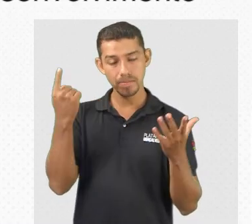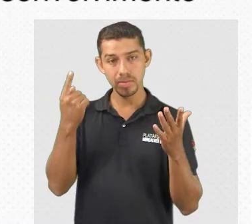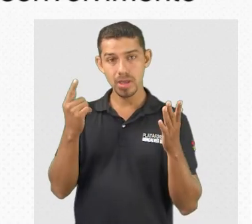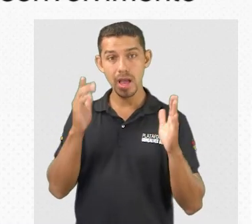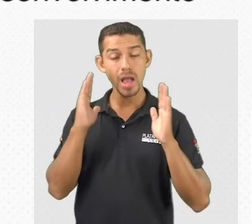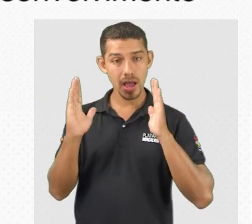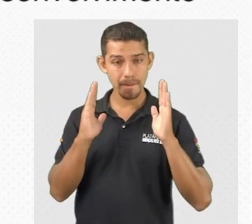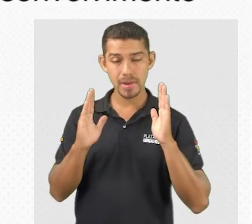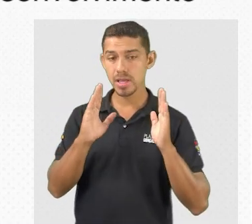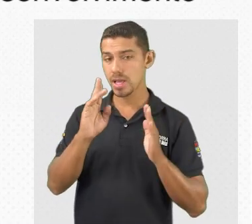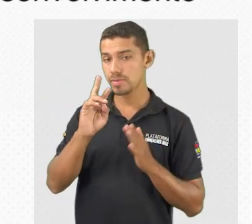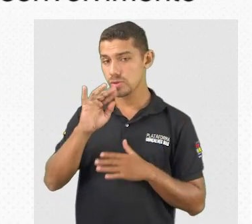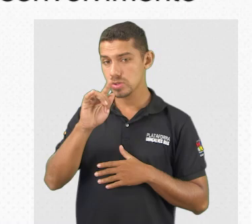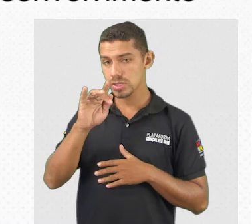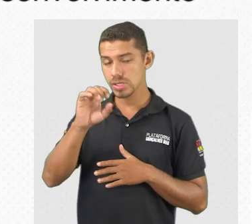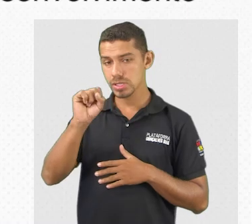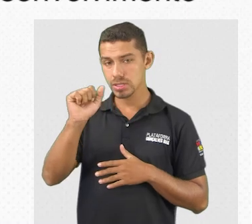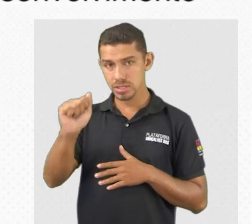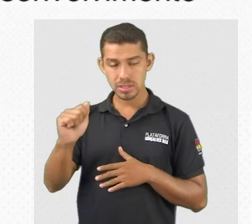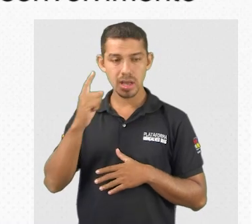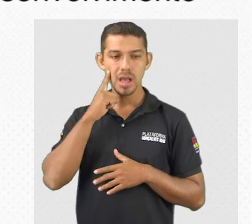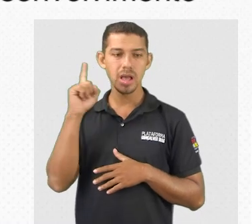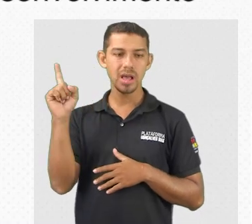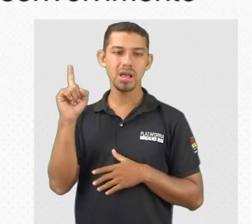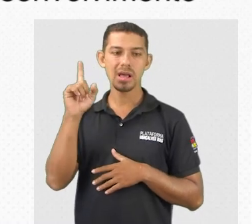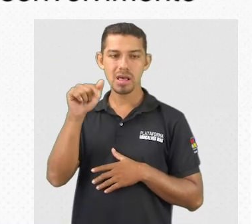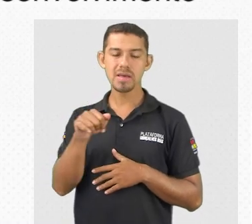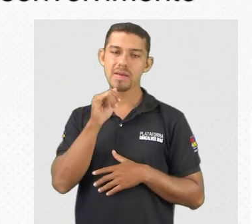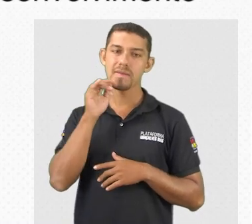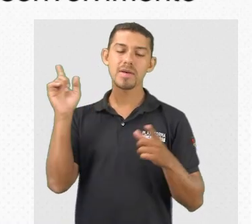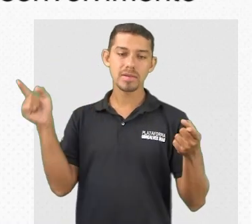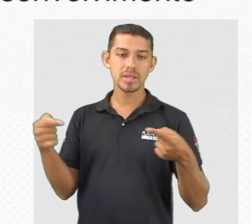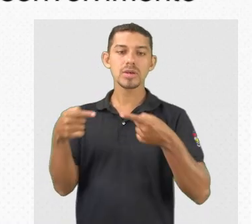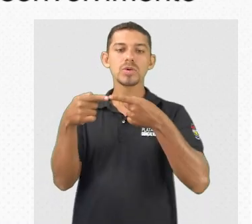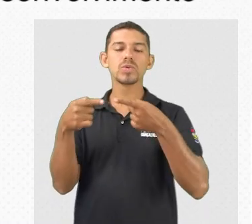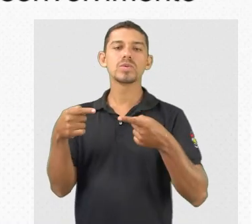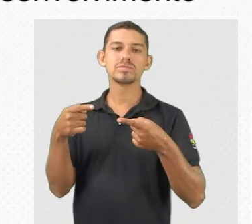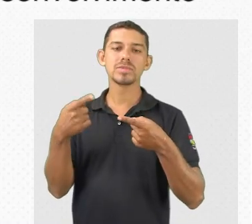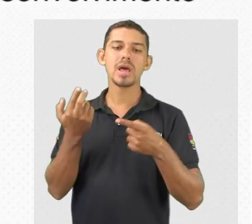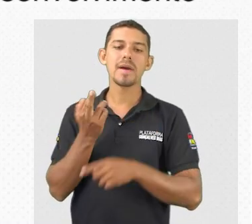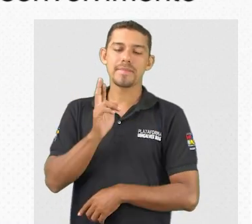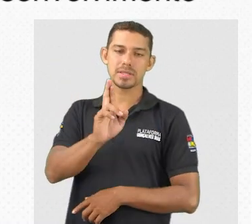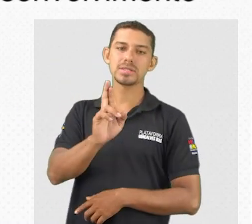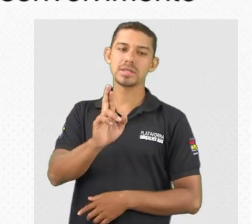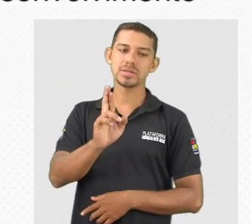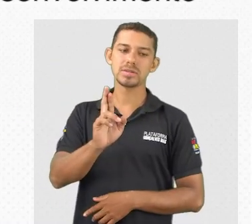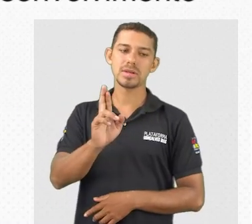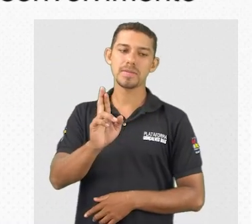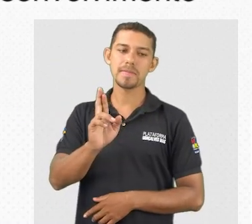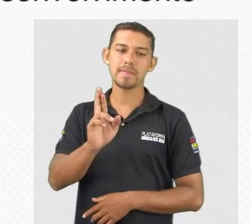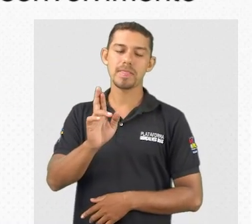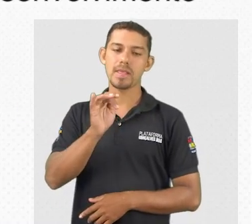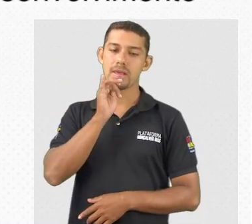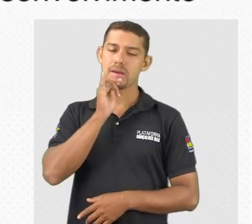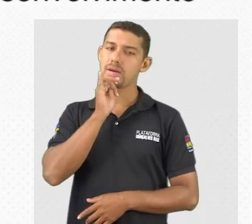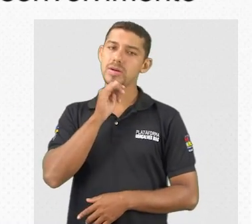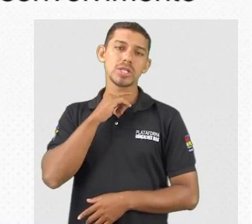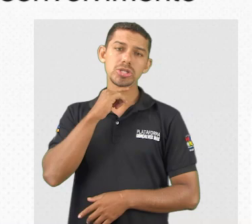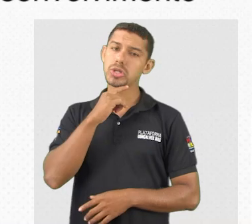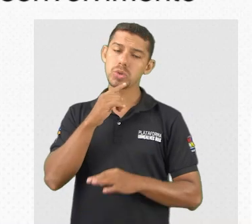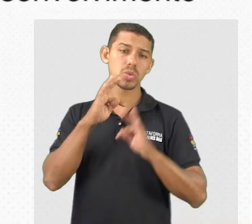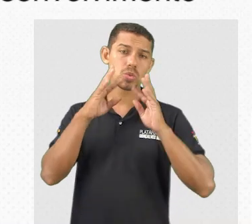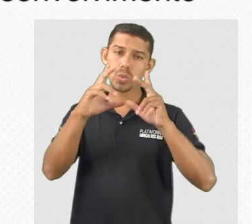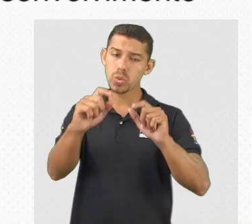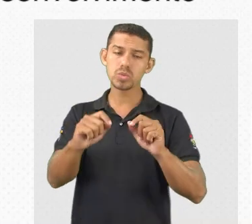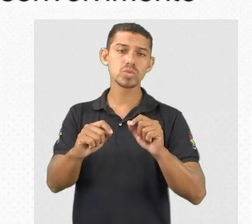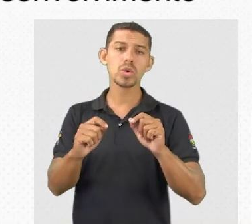pela burguesia, pelas revoluções burguesas, tem a ver com essa forma representacional, ou seja, já que nem todo mundo pode